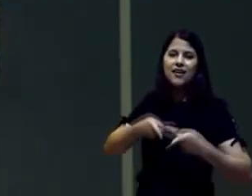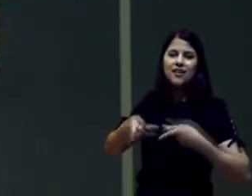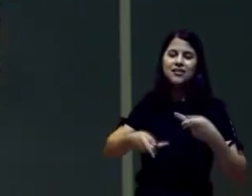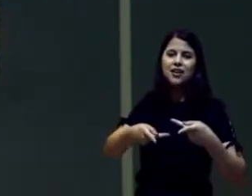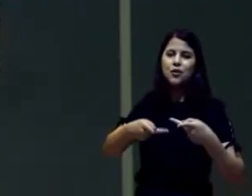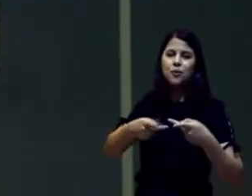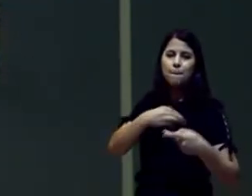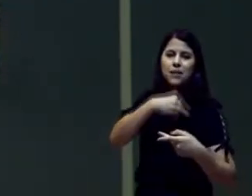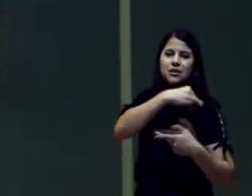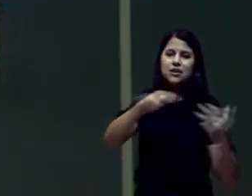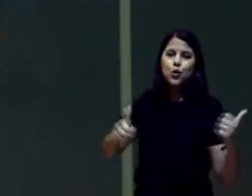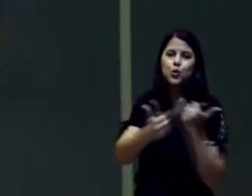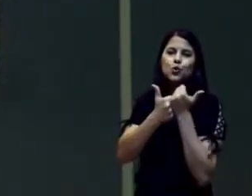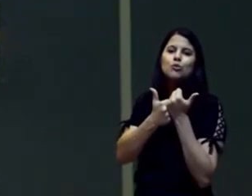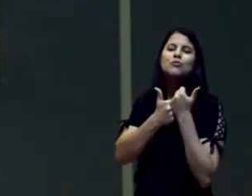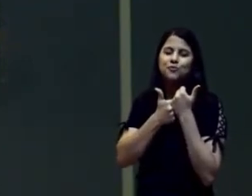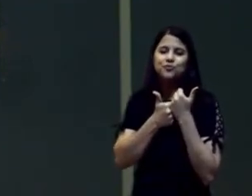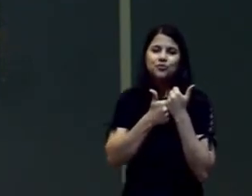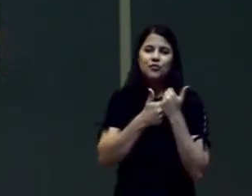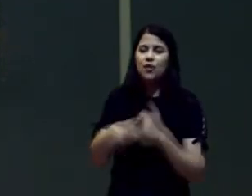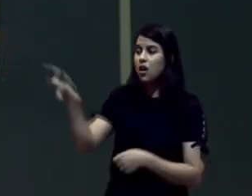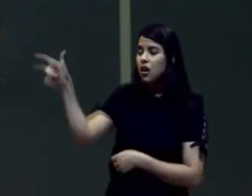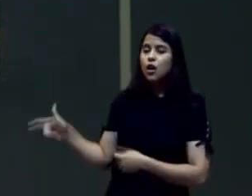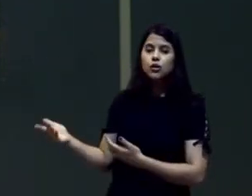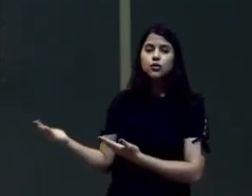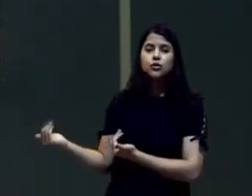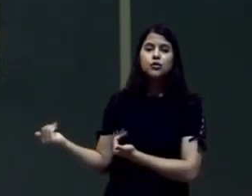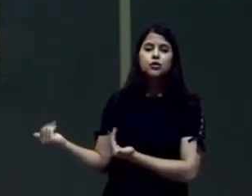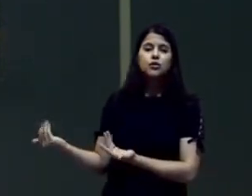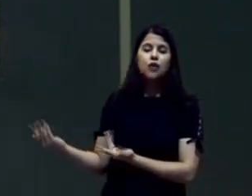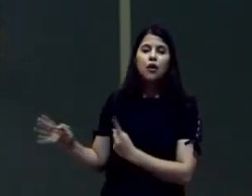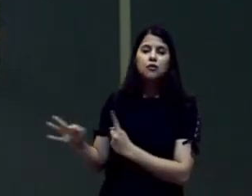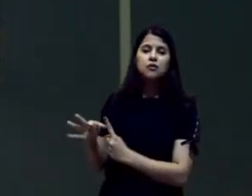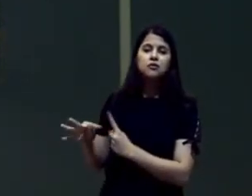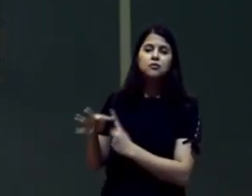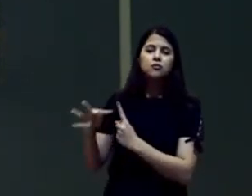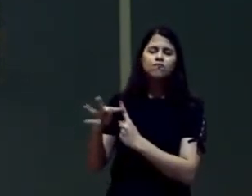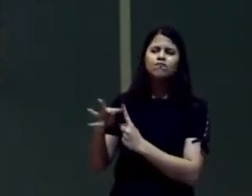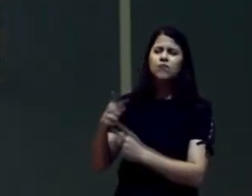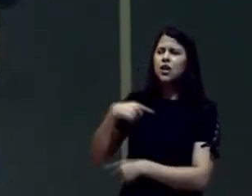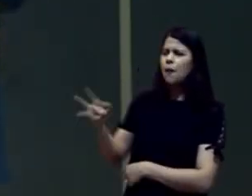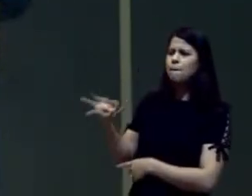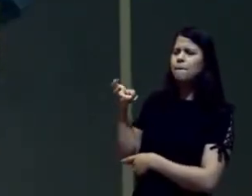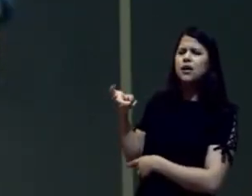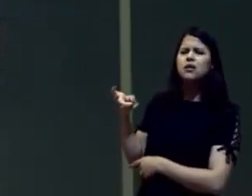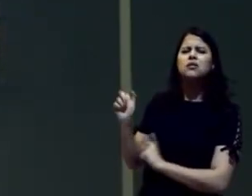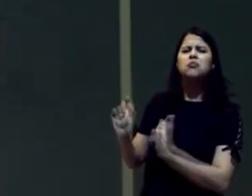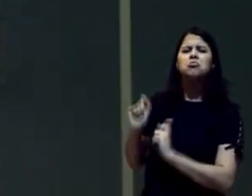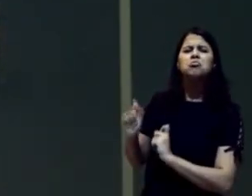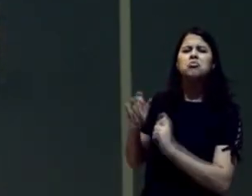o herdeiro da sua chamada, o jovem Timóteo. E algo em Timóteo me chama atenção em relação a